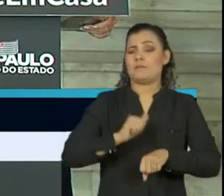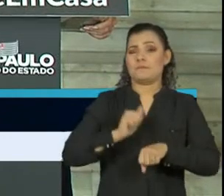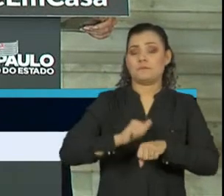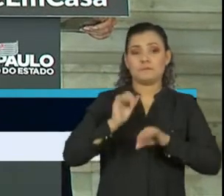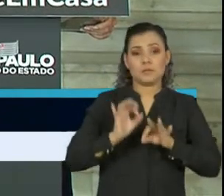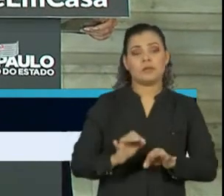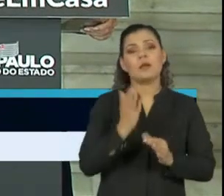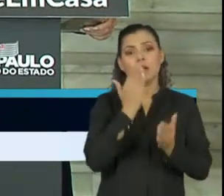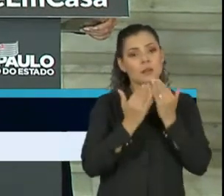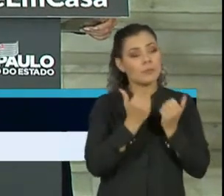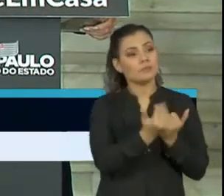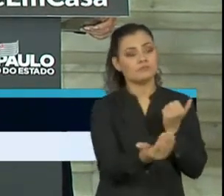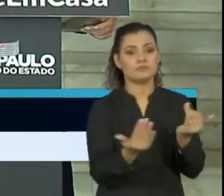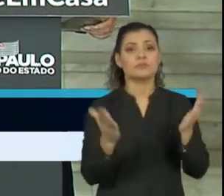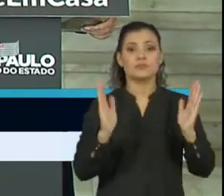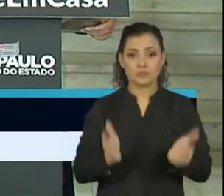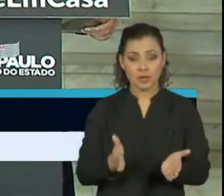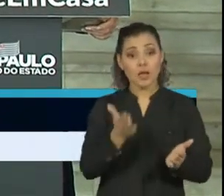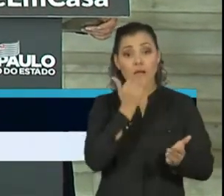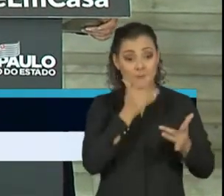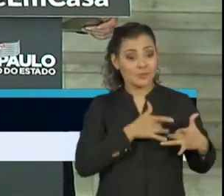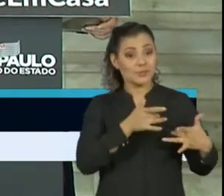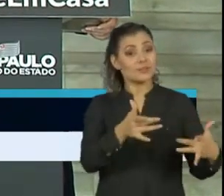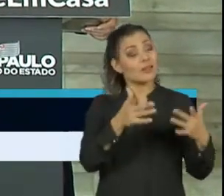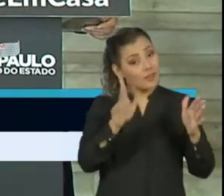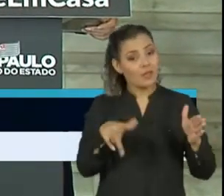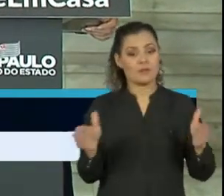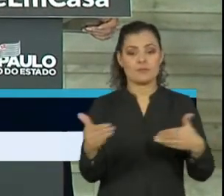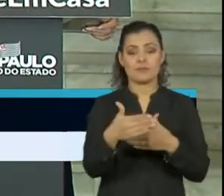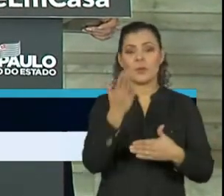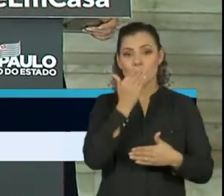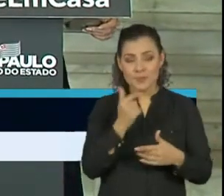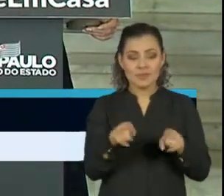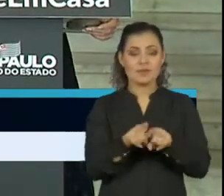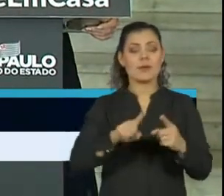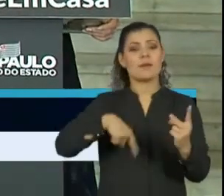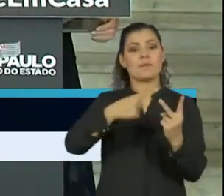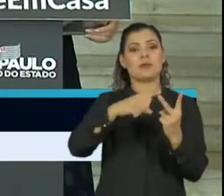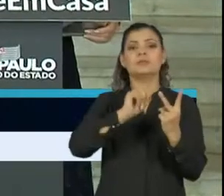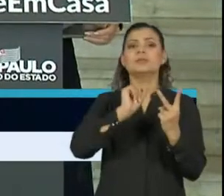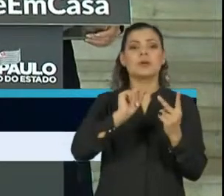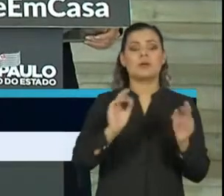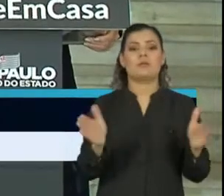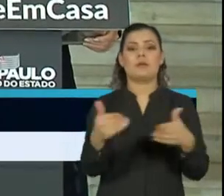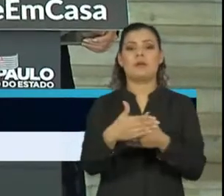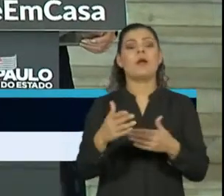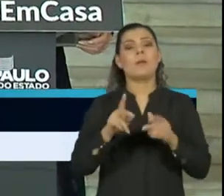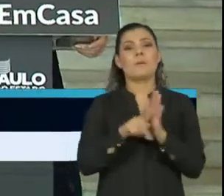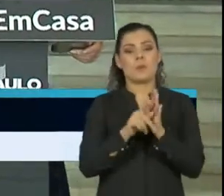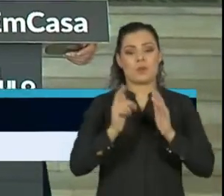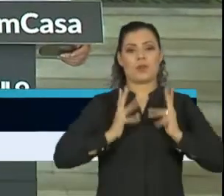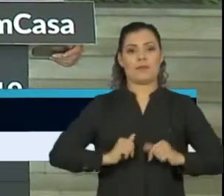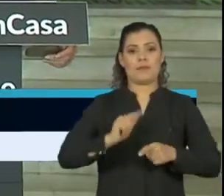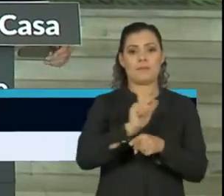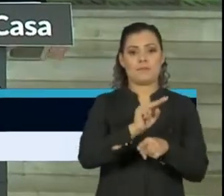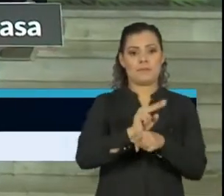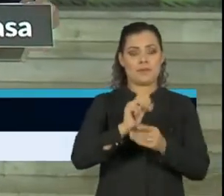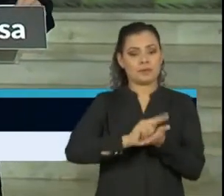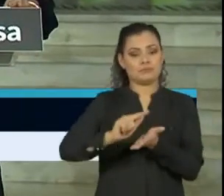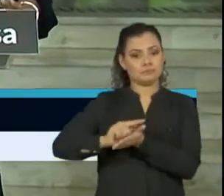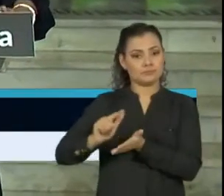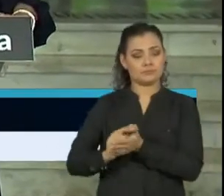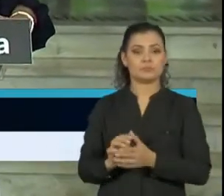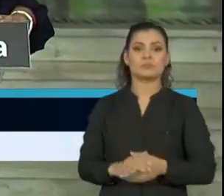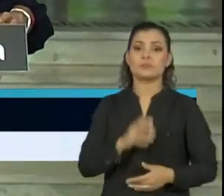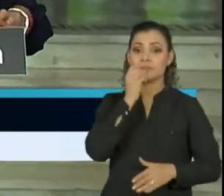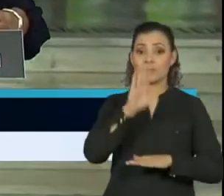o alimento. E o alimento solidário e também as cestas de higiene e limpeza. Célia. Bom, boa